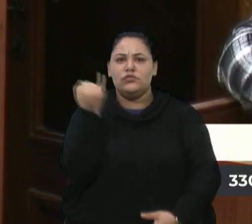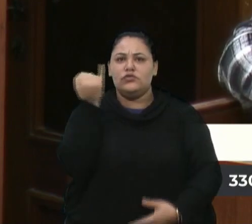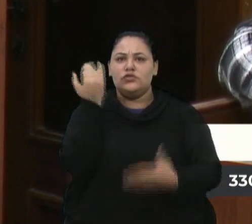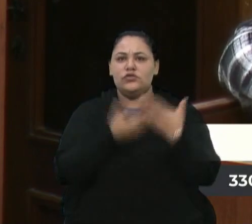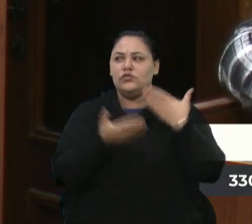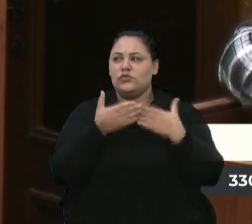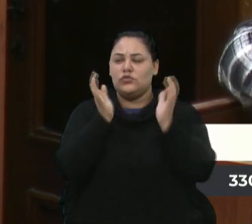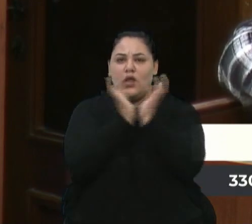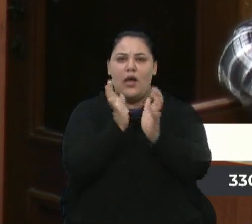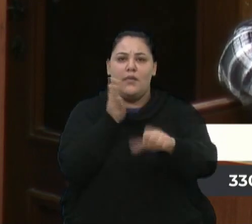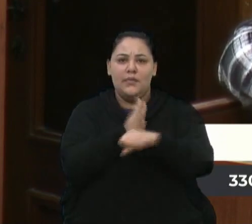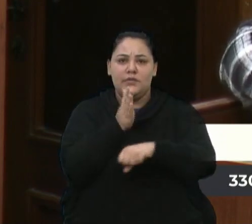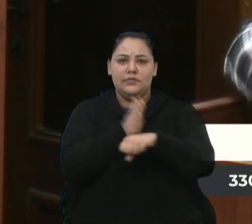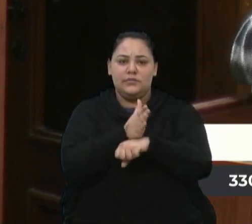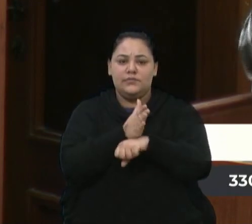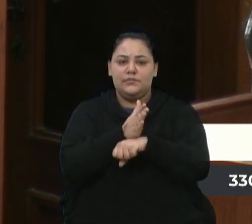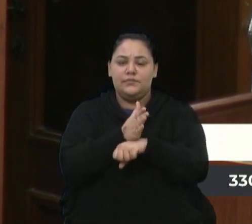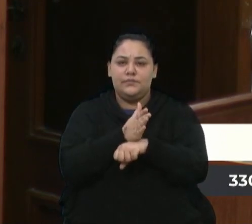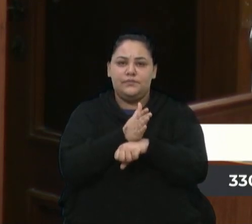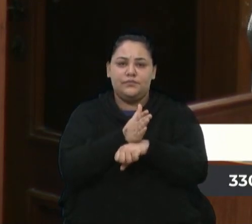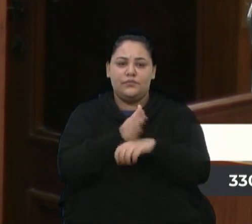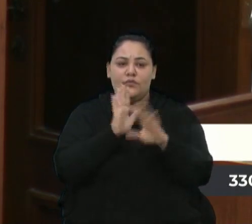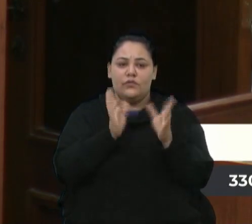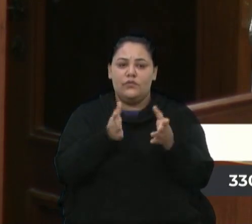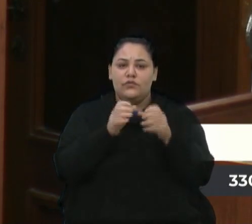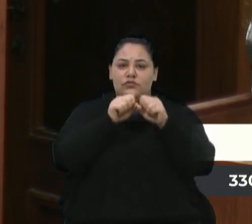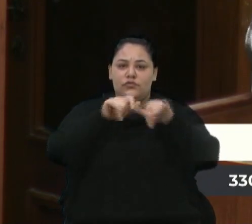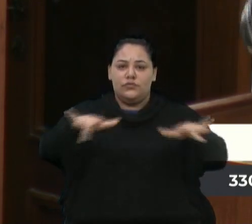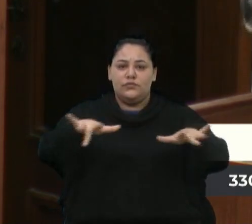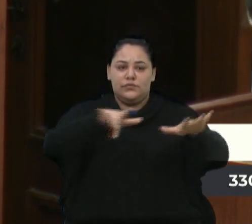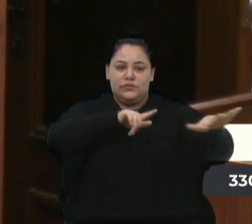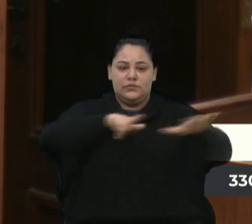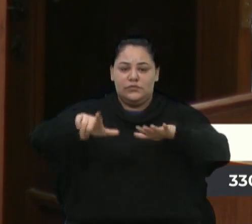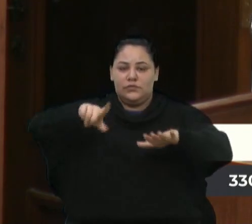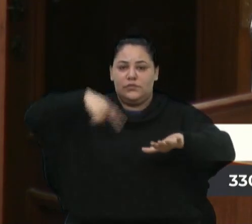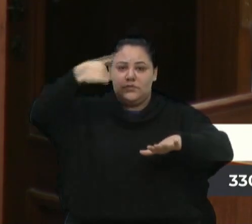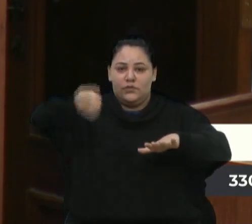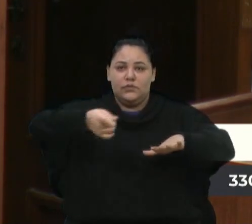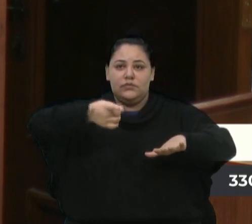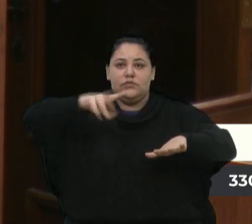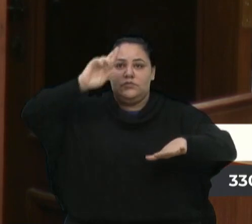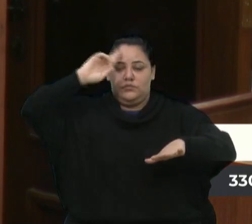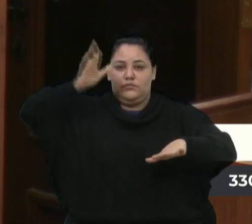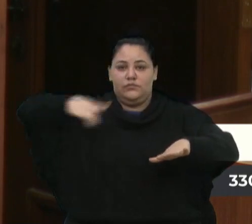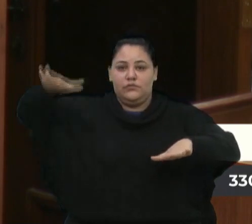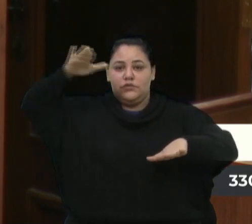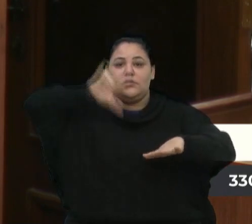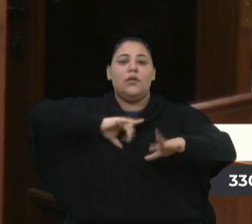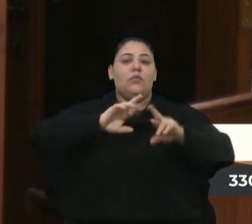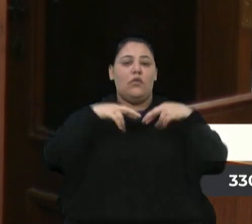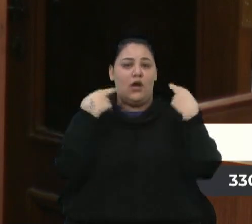vereador Bressan já anunciou aqui, a semana que vem, diretores e diretoras, teremos essa reunião.